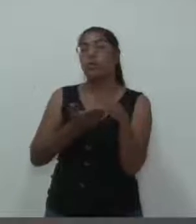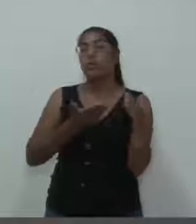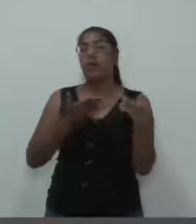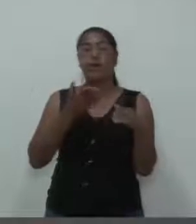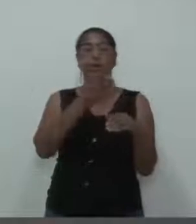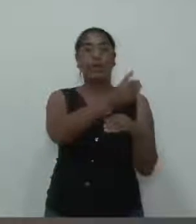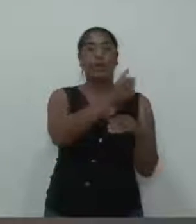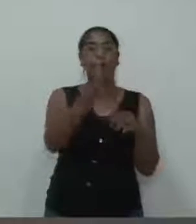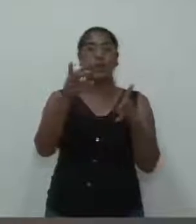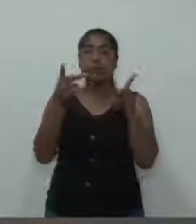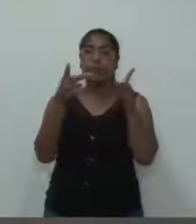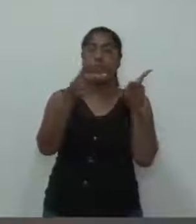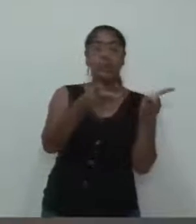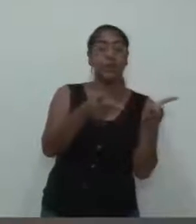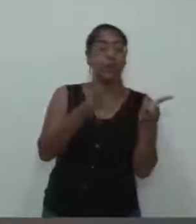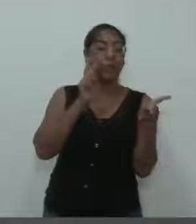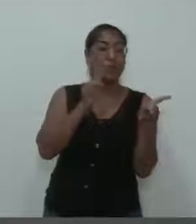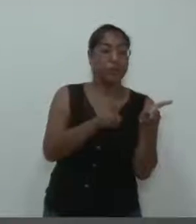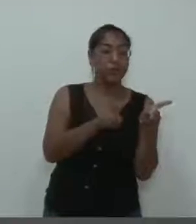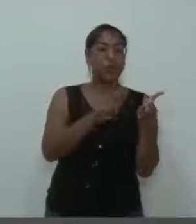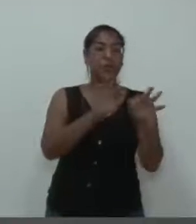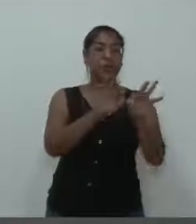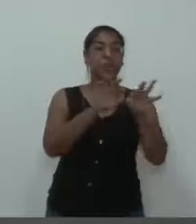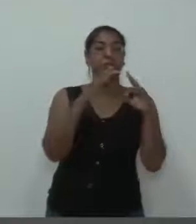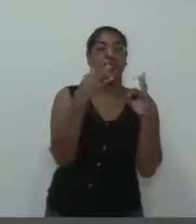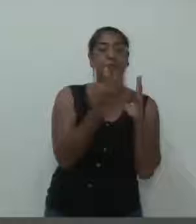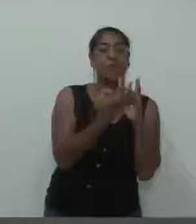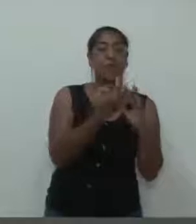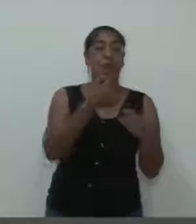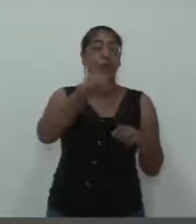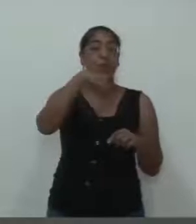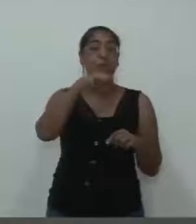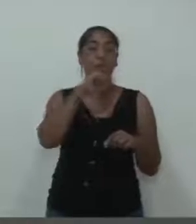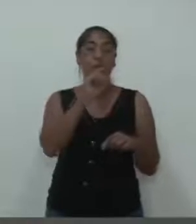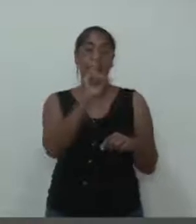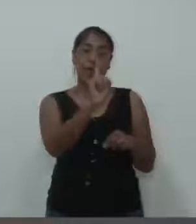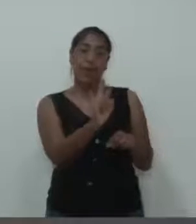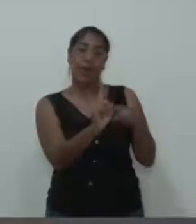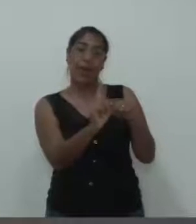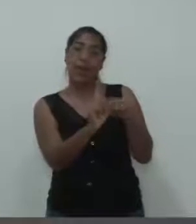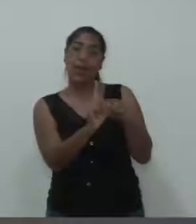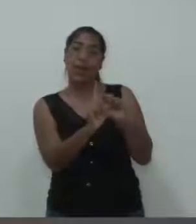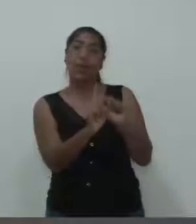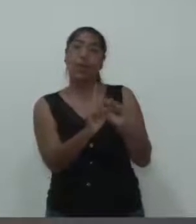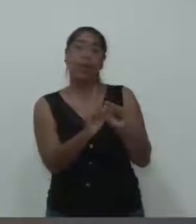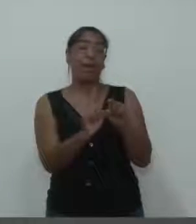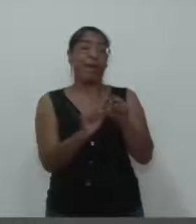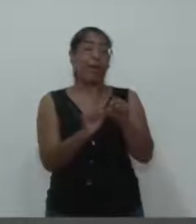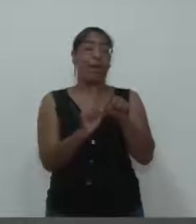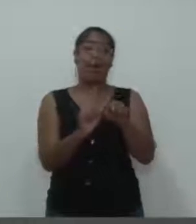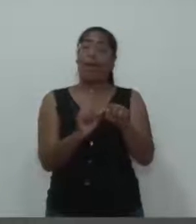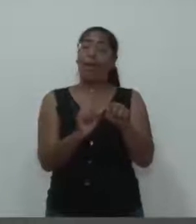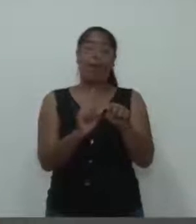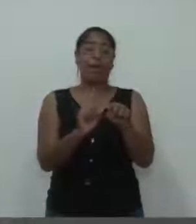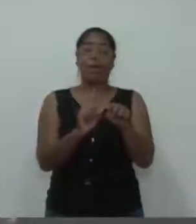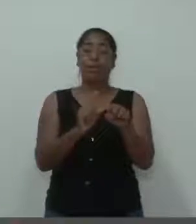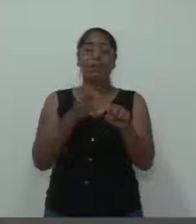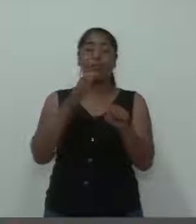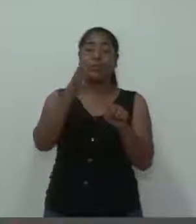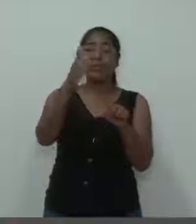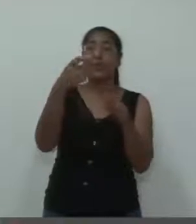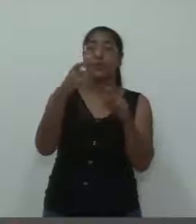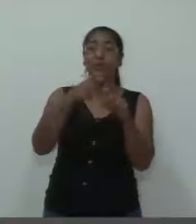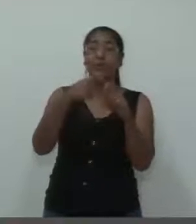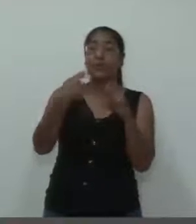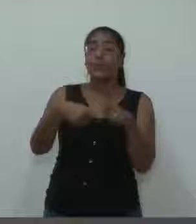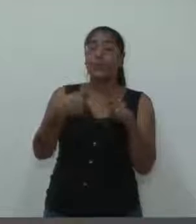vê uma família ali, uma mãe, ouvir que ela vai só ser atendida depois de 3 meses. É triste. A gente precisa